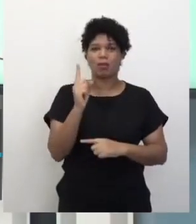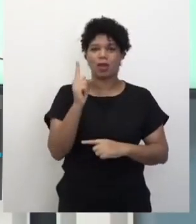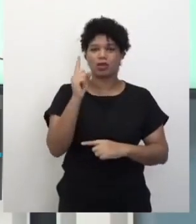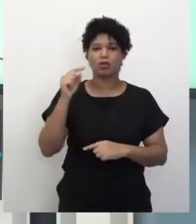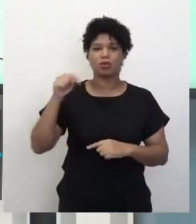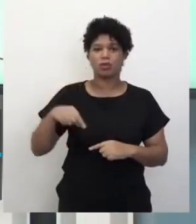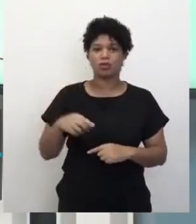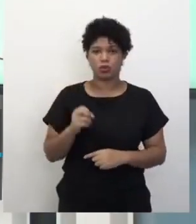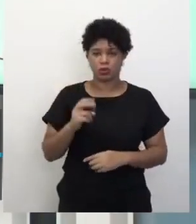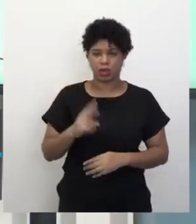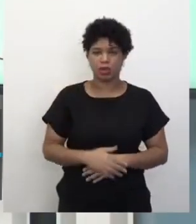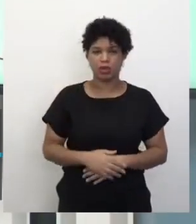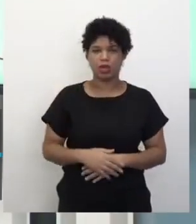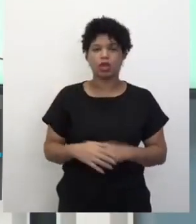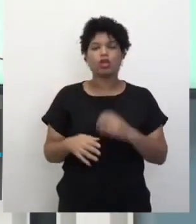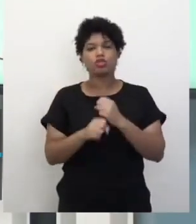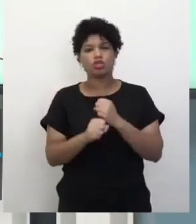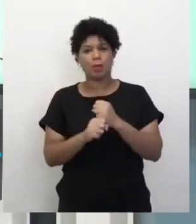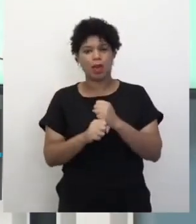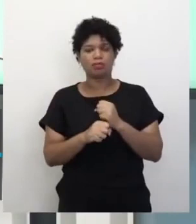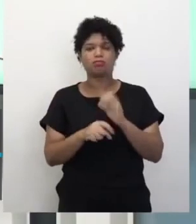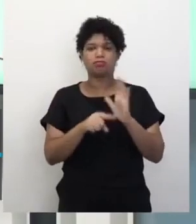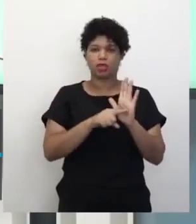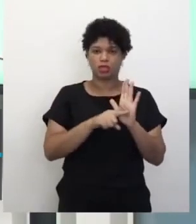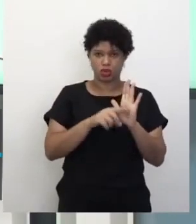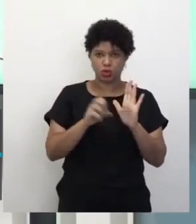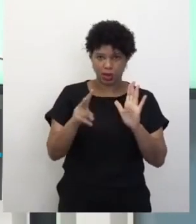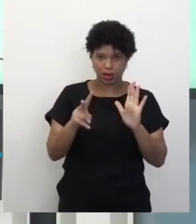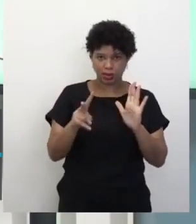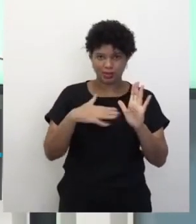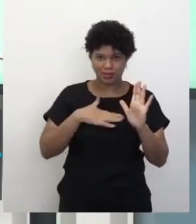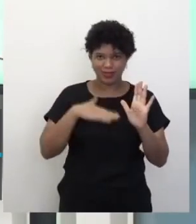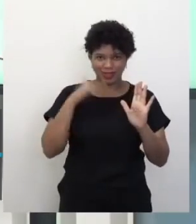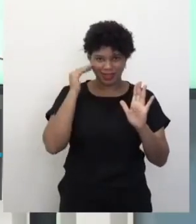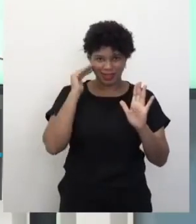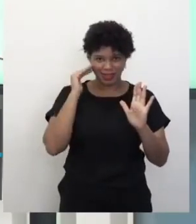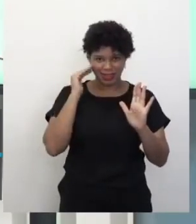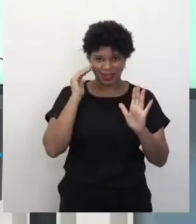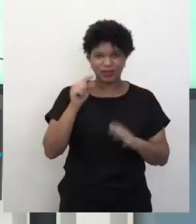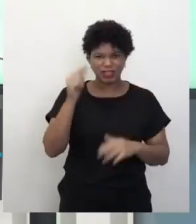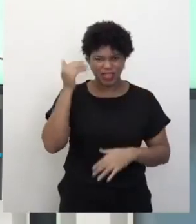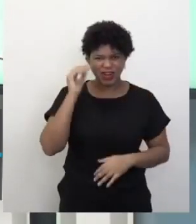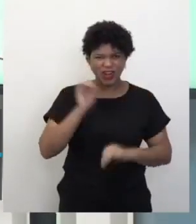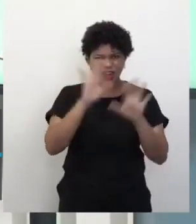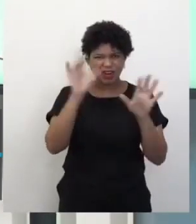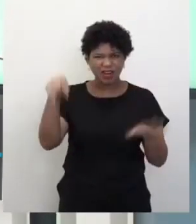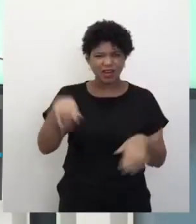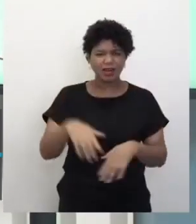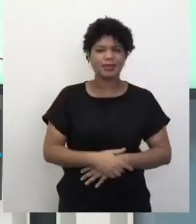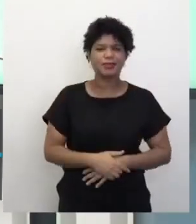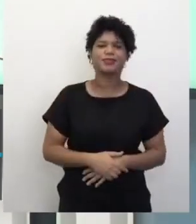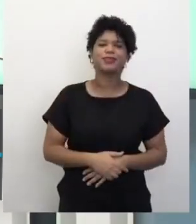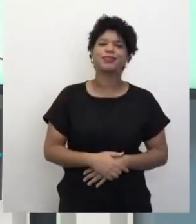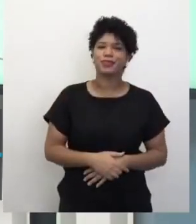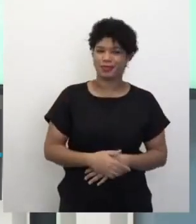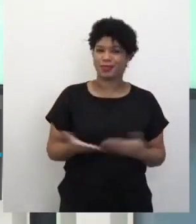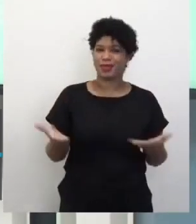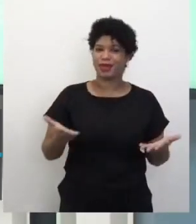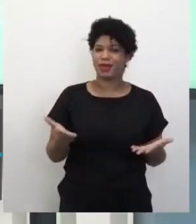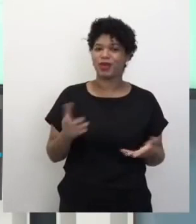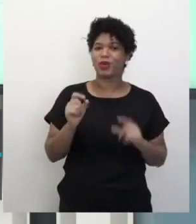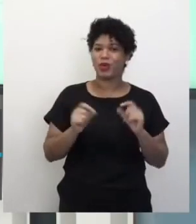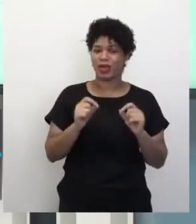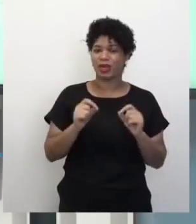ela for para baixo. Quer dizer, somado um número negativo. Tranquilo até aqui? Será que você entendeu? Ah, então agora vem